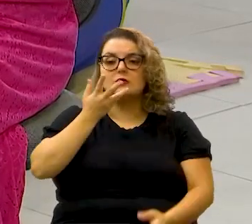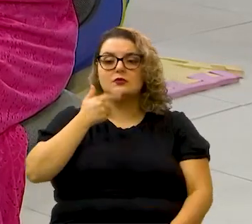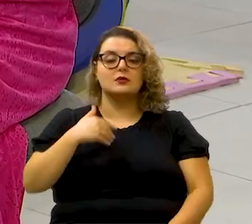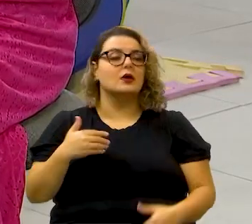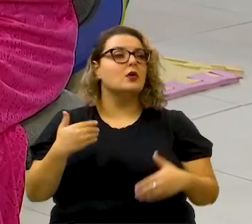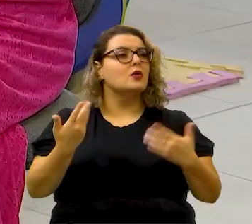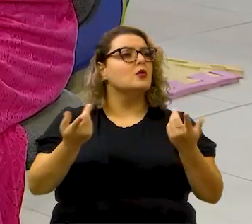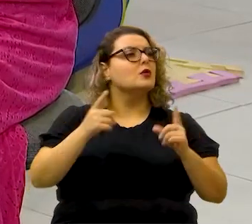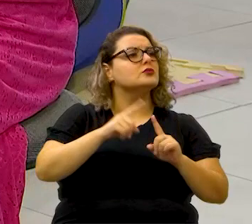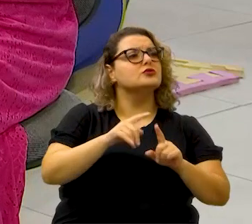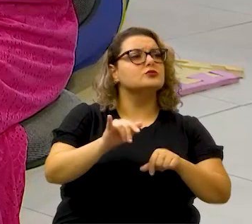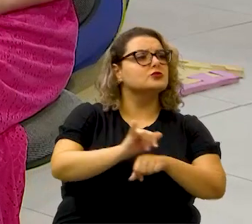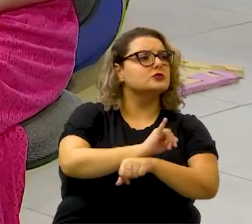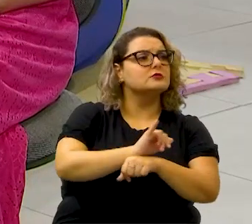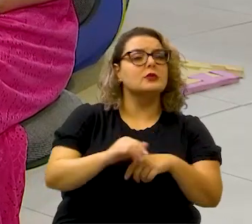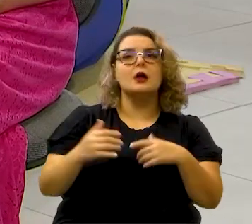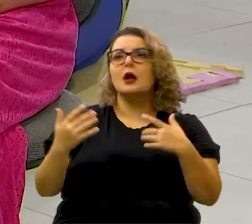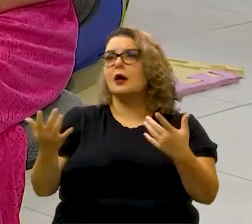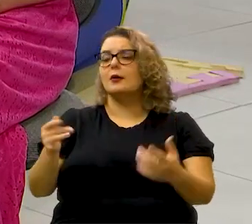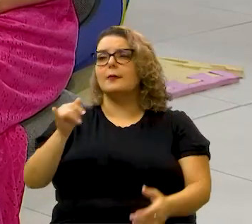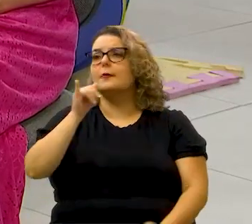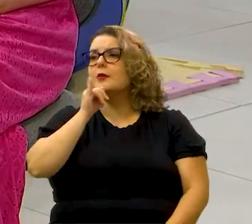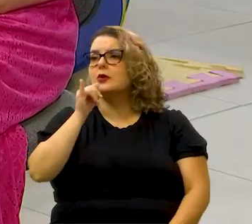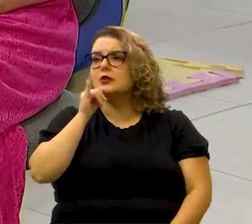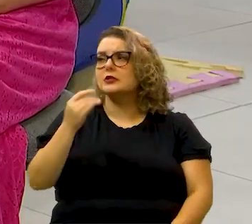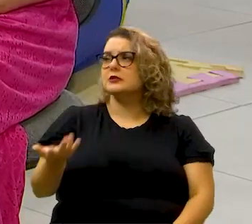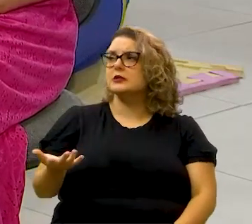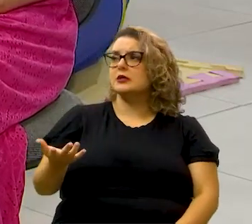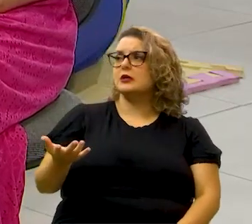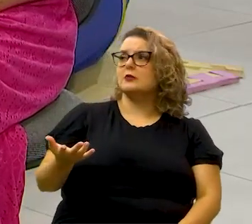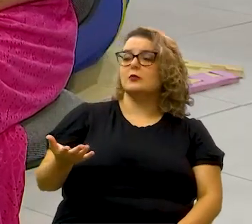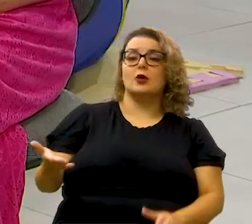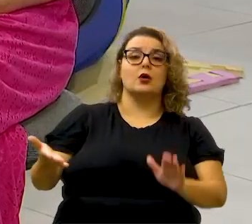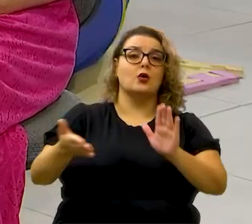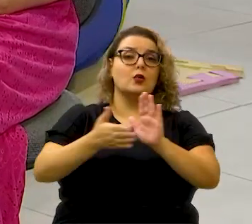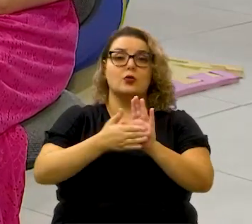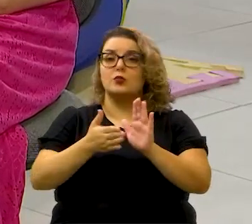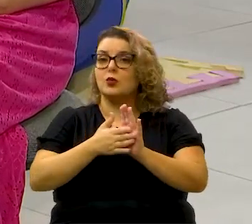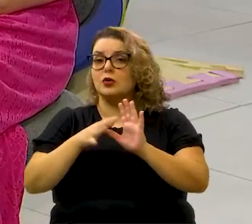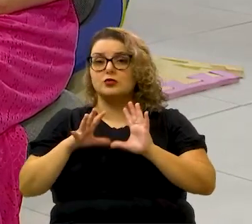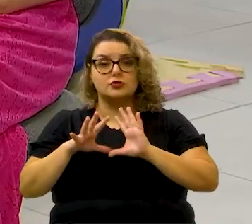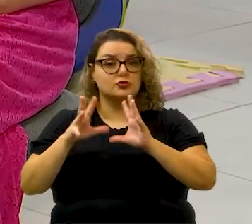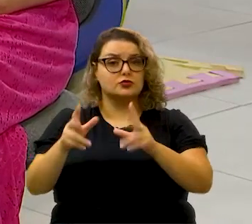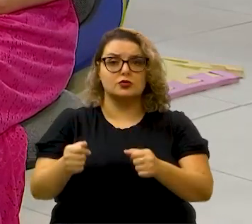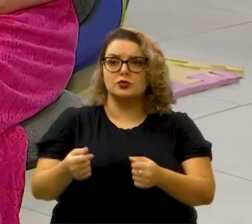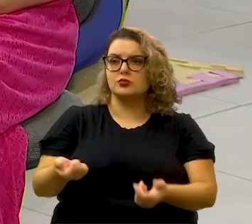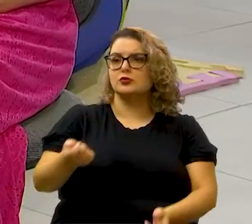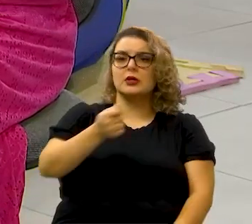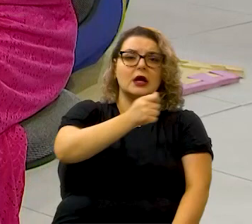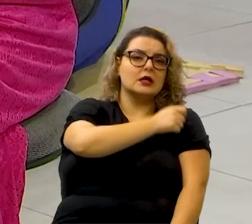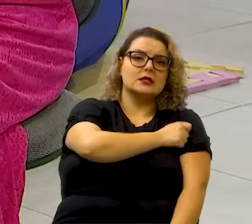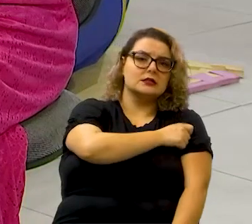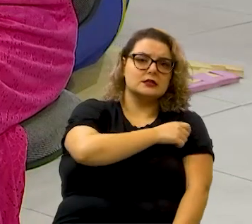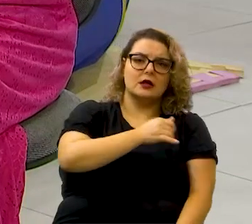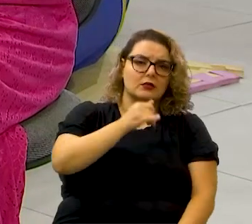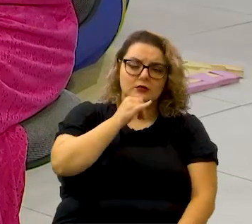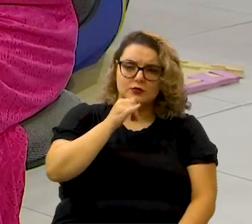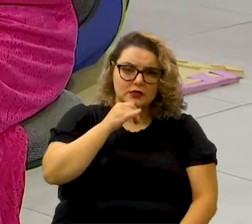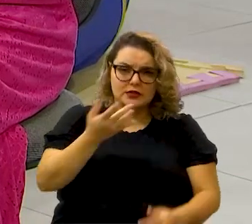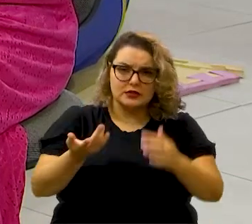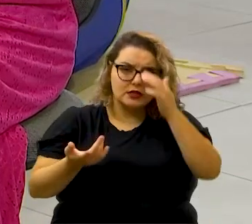participe junto com os outros, né? Que tipos de estratégia? Por exemplo, propostas coletivas